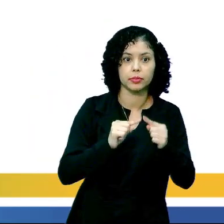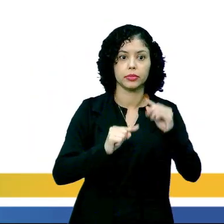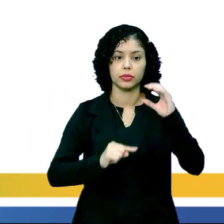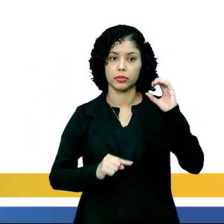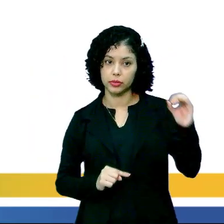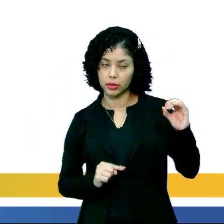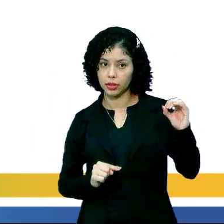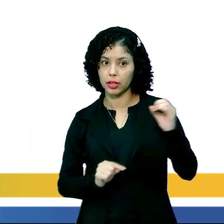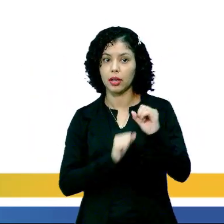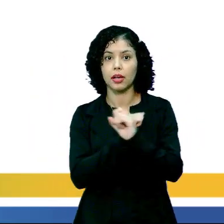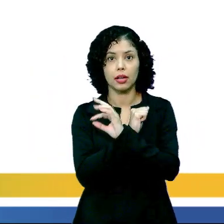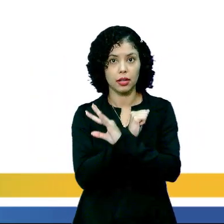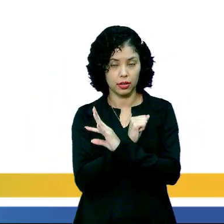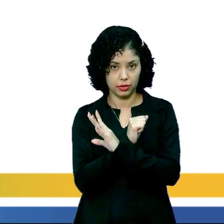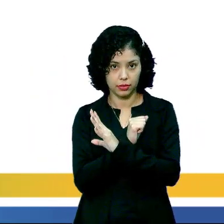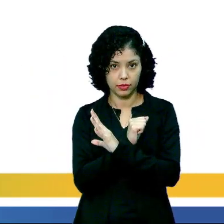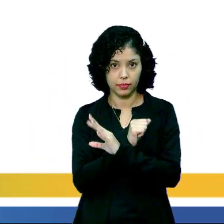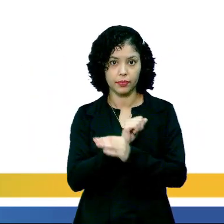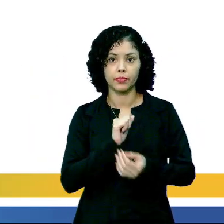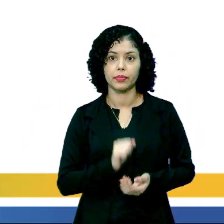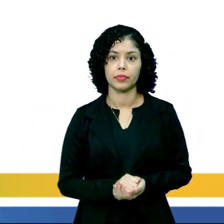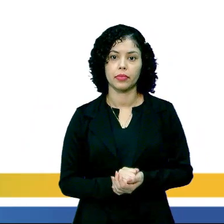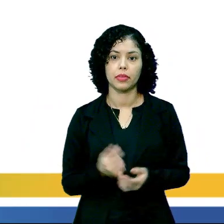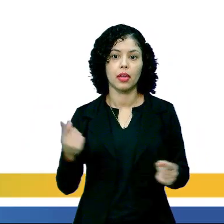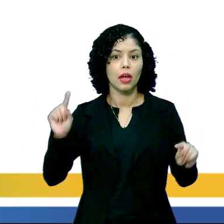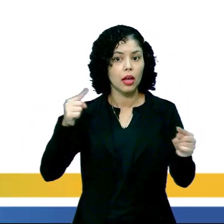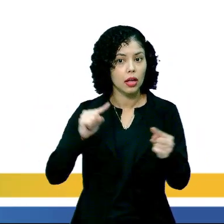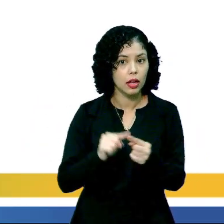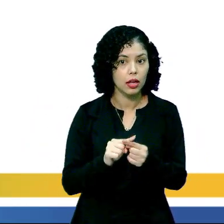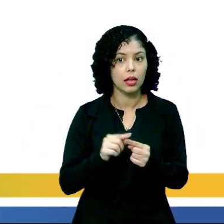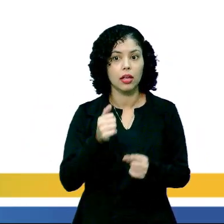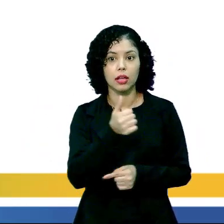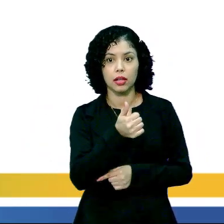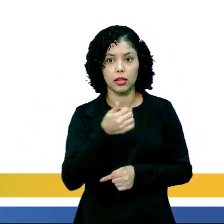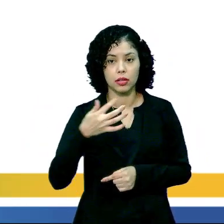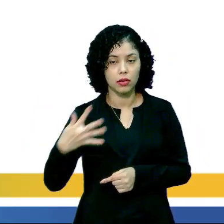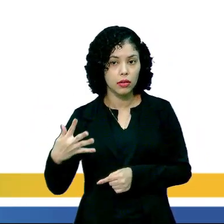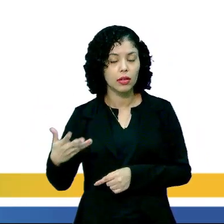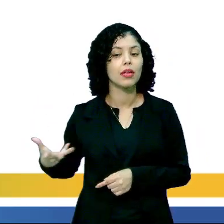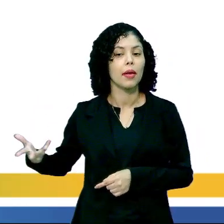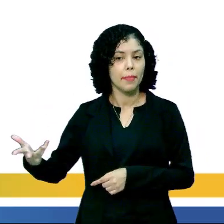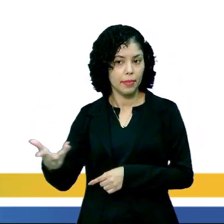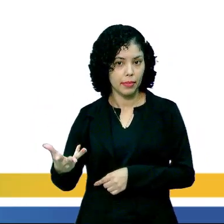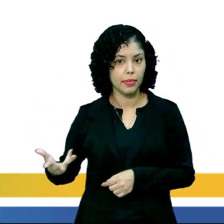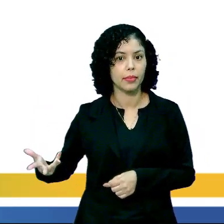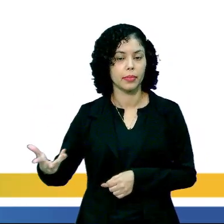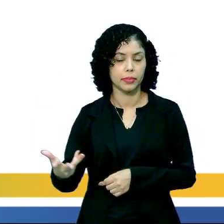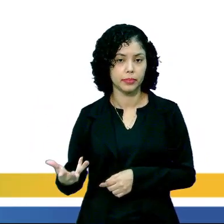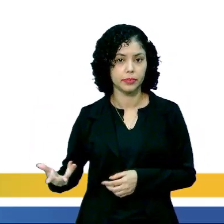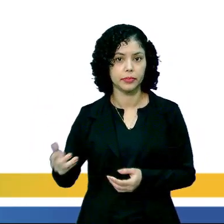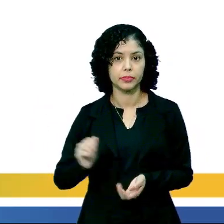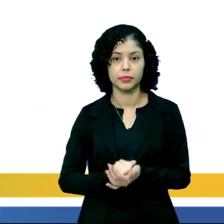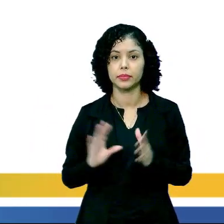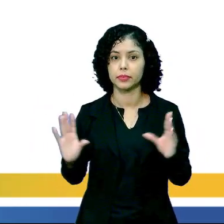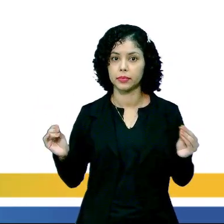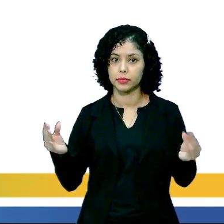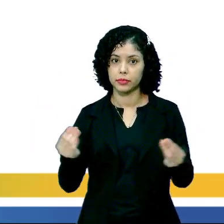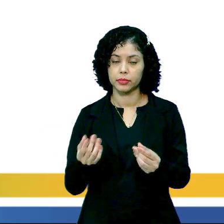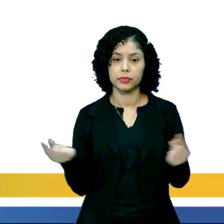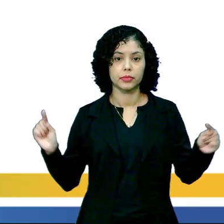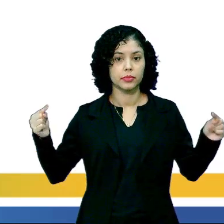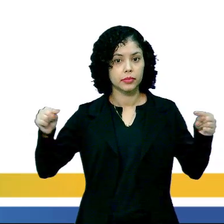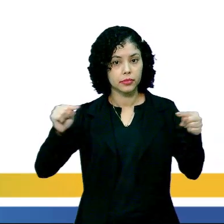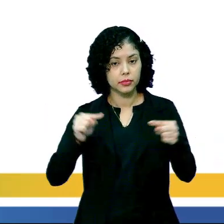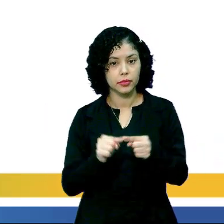mas Ácido é essa distância quanto mais próximo do 14 mais básica essa substância e quanto mais